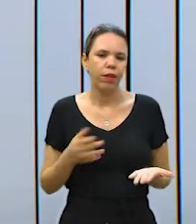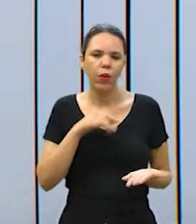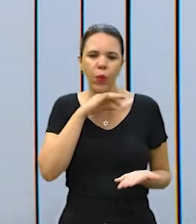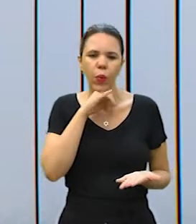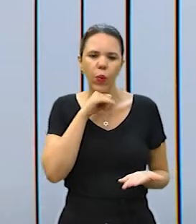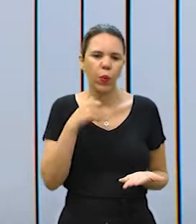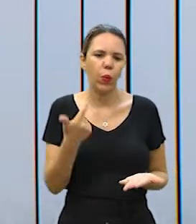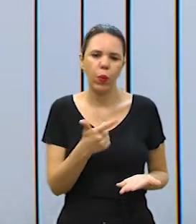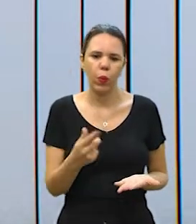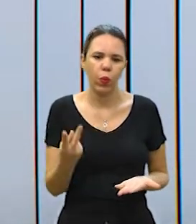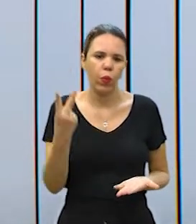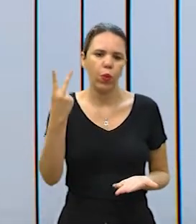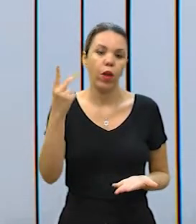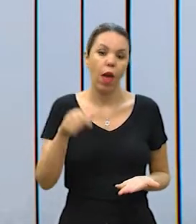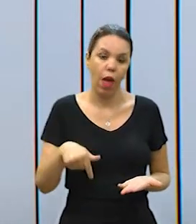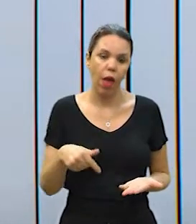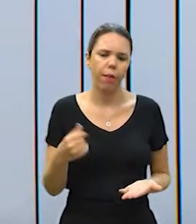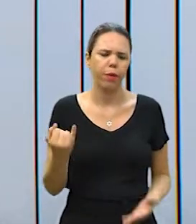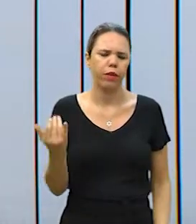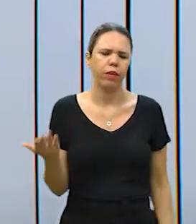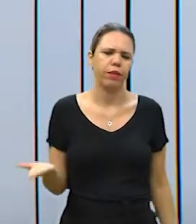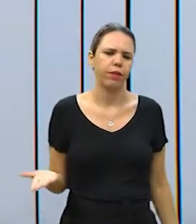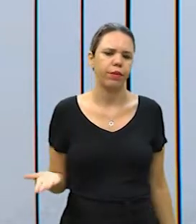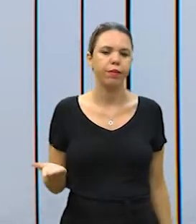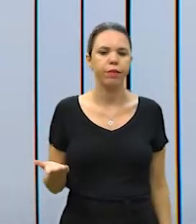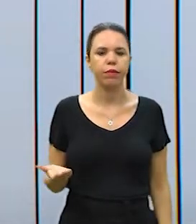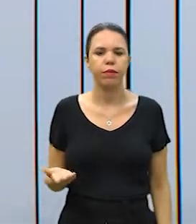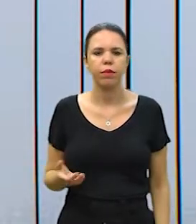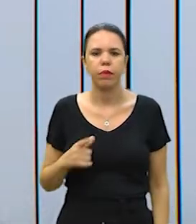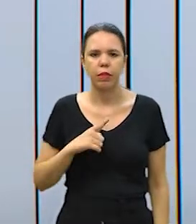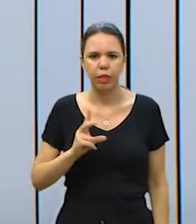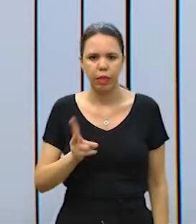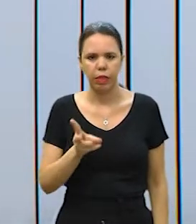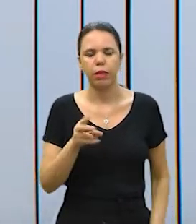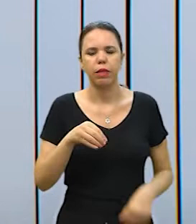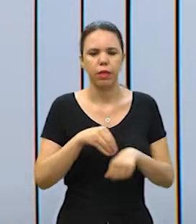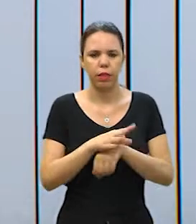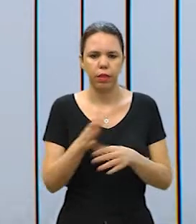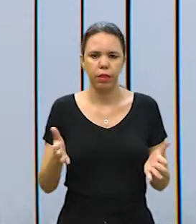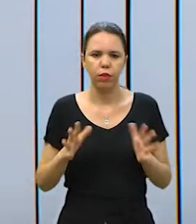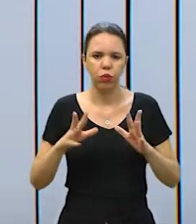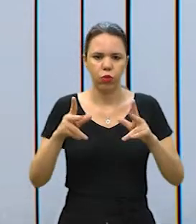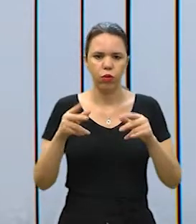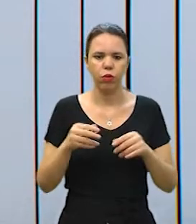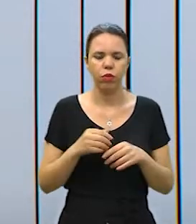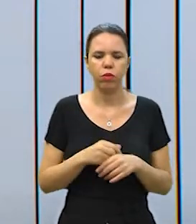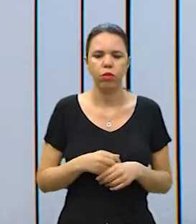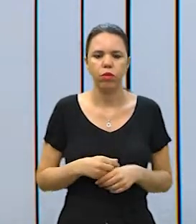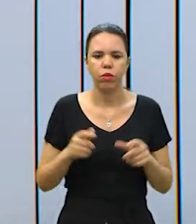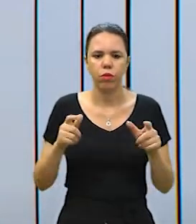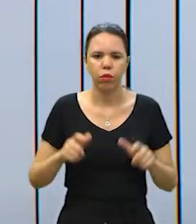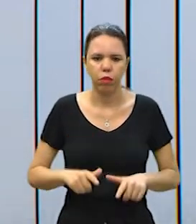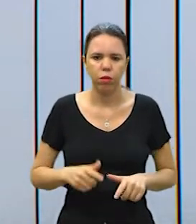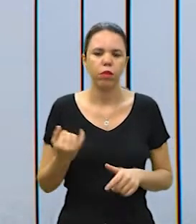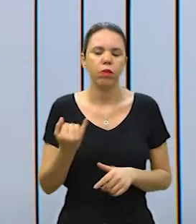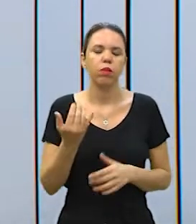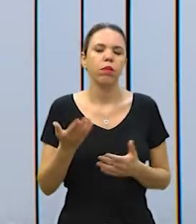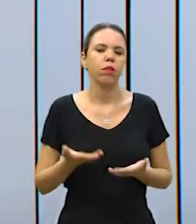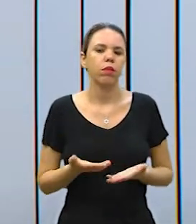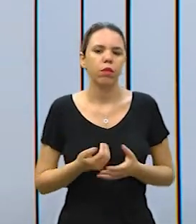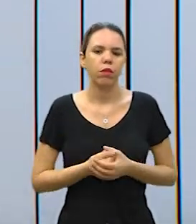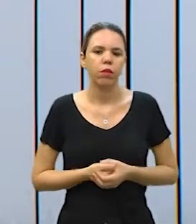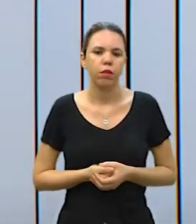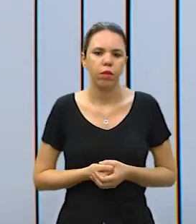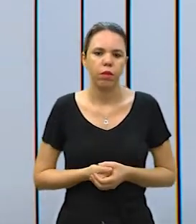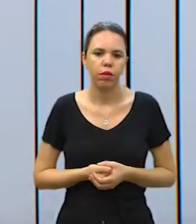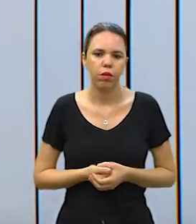mal valorizada, sendo tão importante? Né? E é isso que eu tenho sempre trazido à tona. É um espaço de extrema